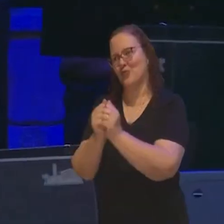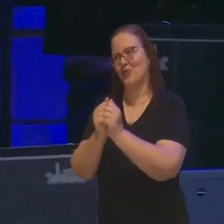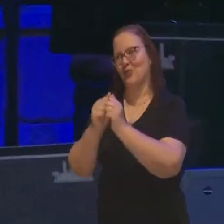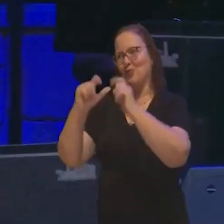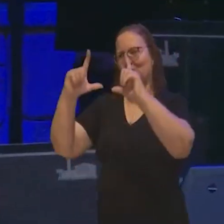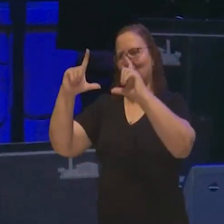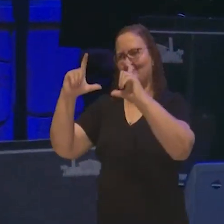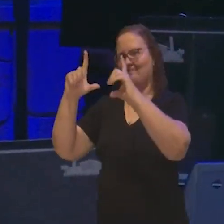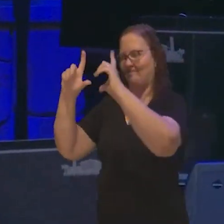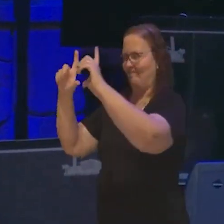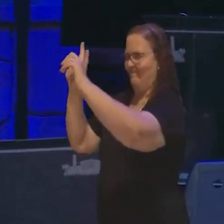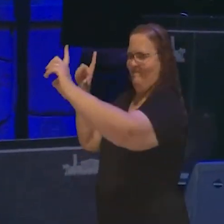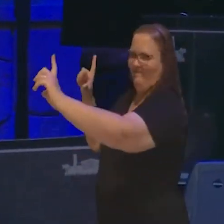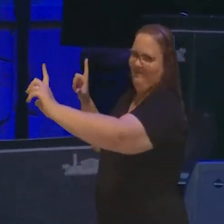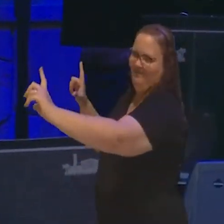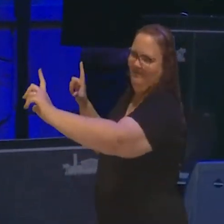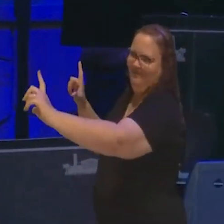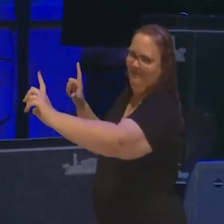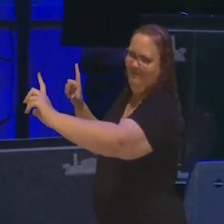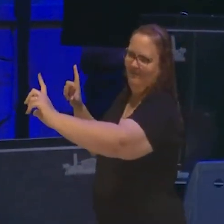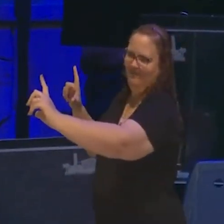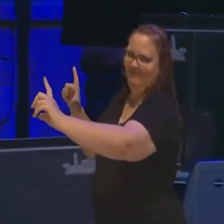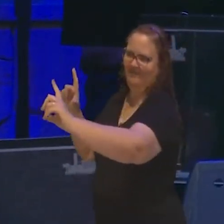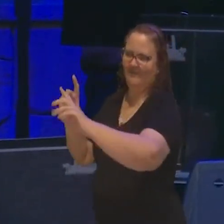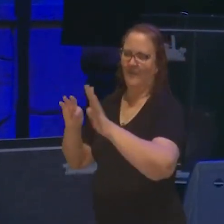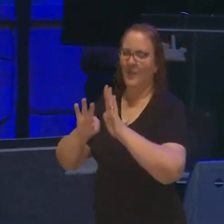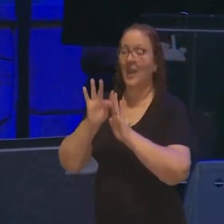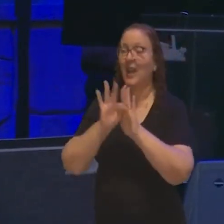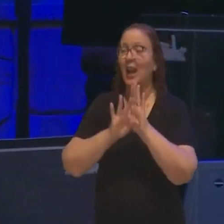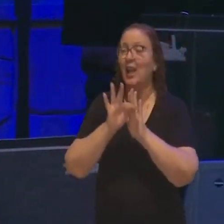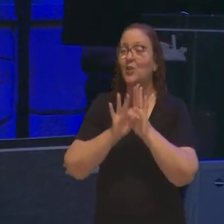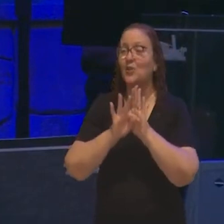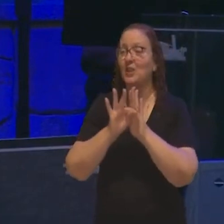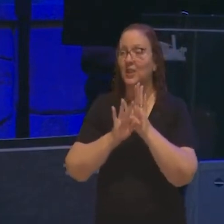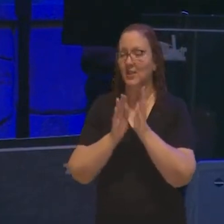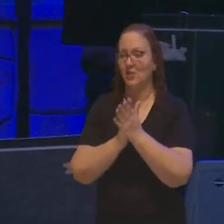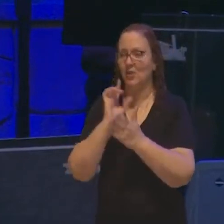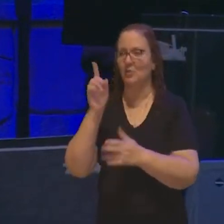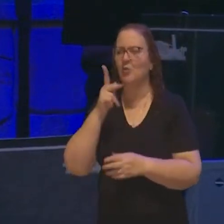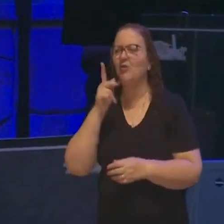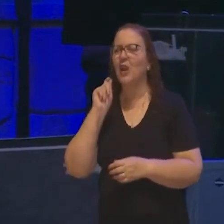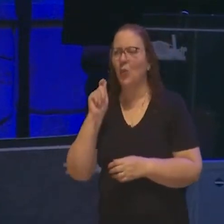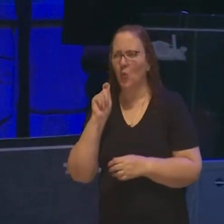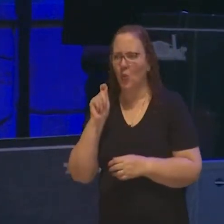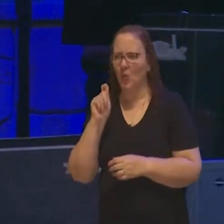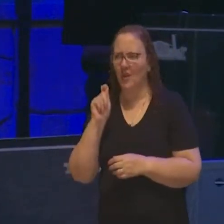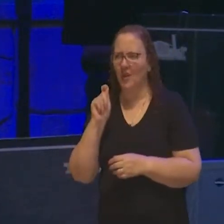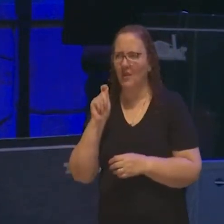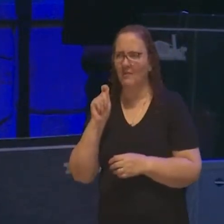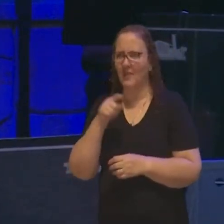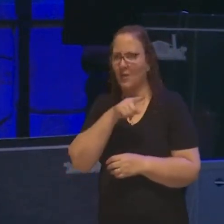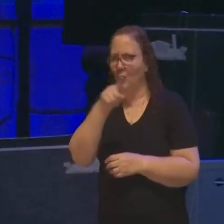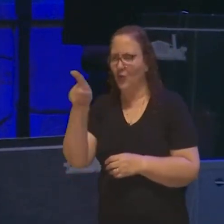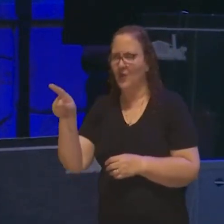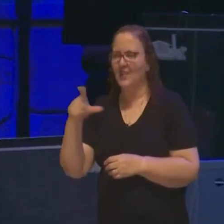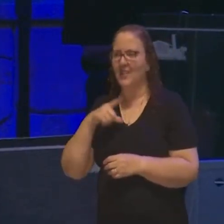bíblico, que quando Jesus chega diante dos discípulos, Ele diz: paz seja convosco.